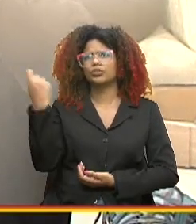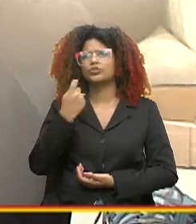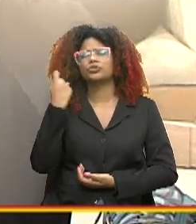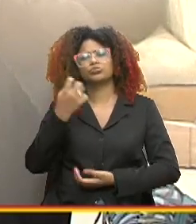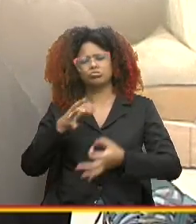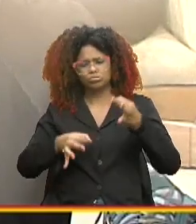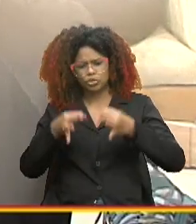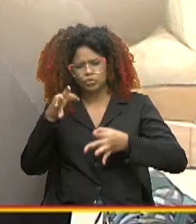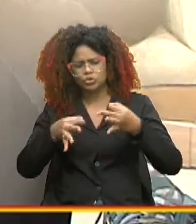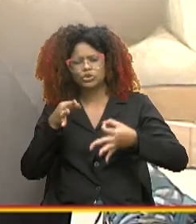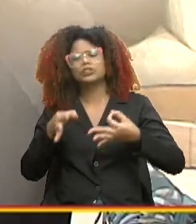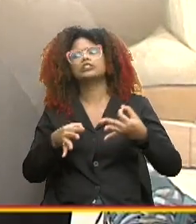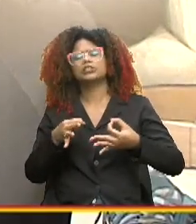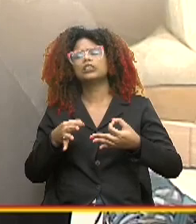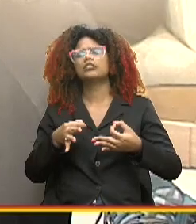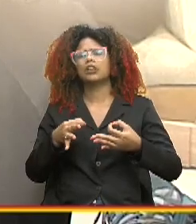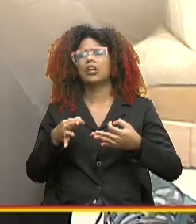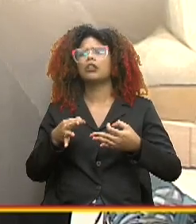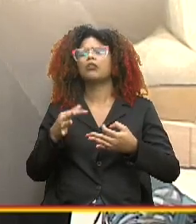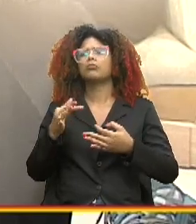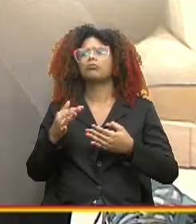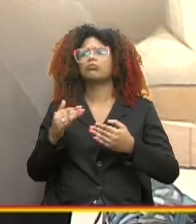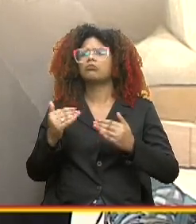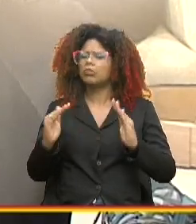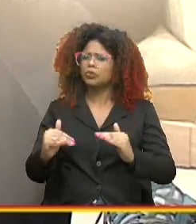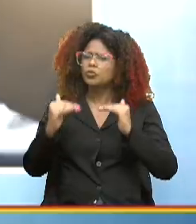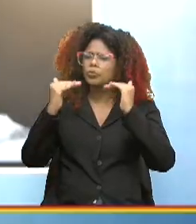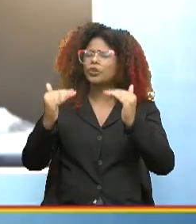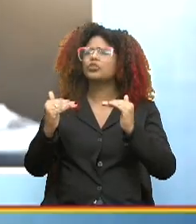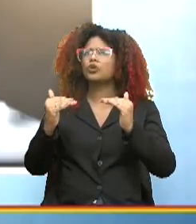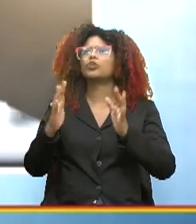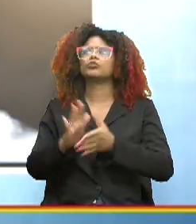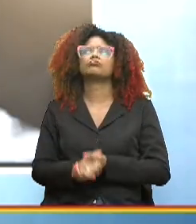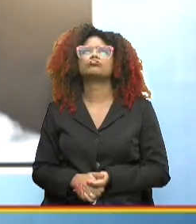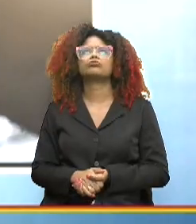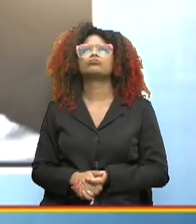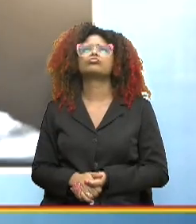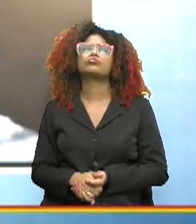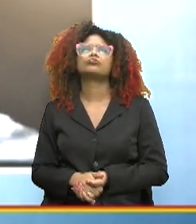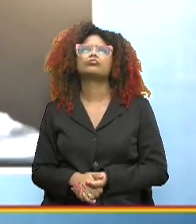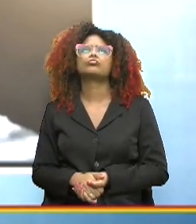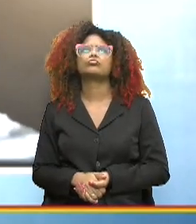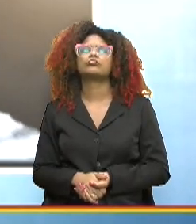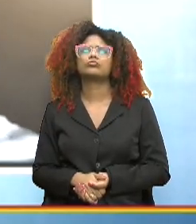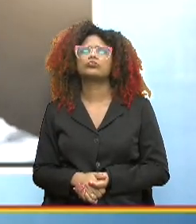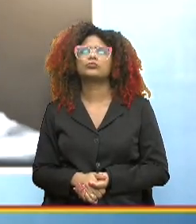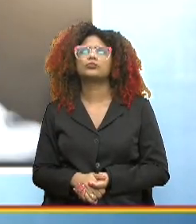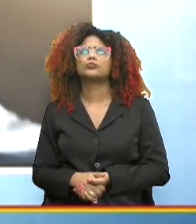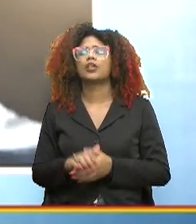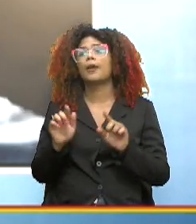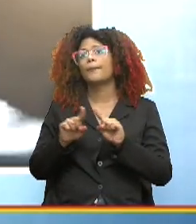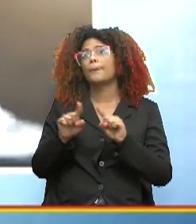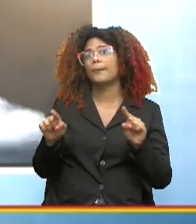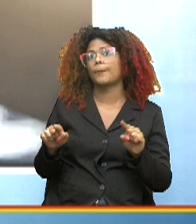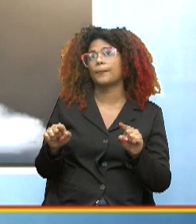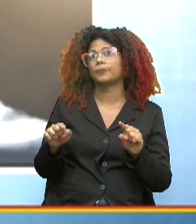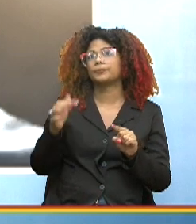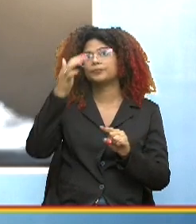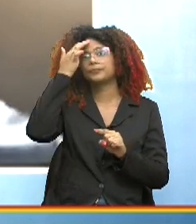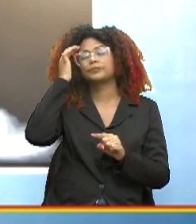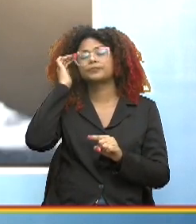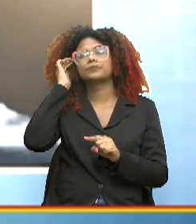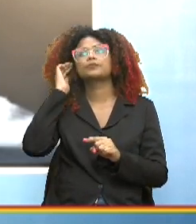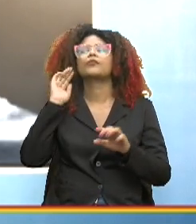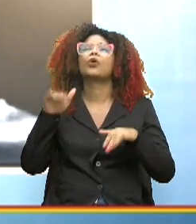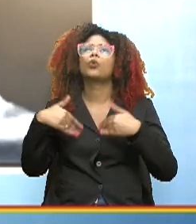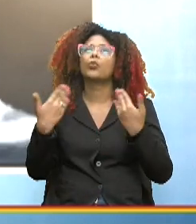sentido é bem à frente de todos os outros né dos outros estados Mas e quando